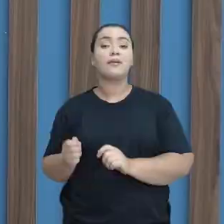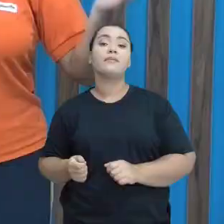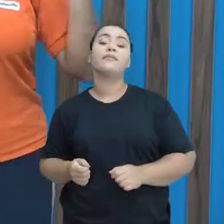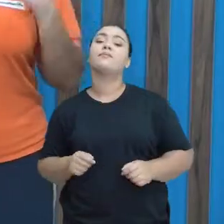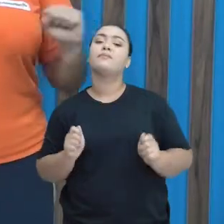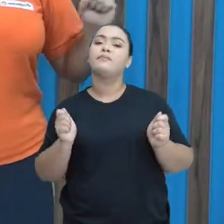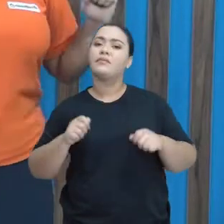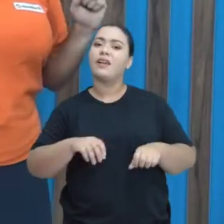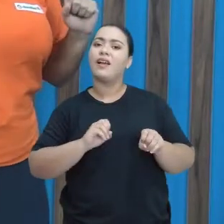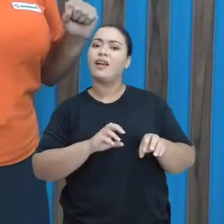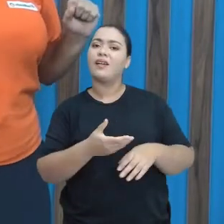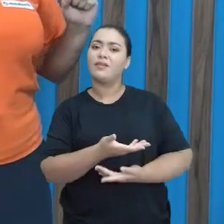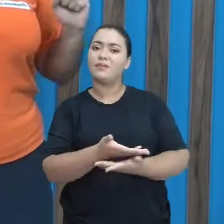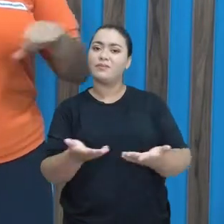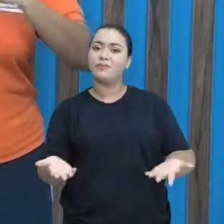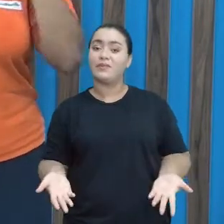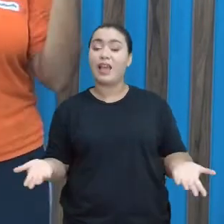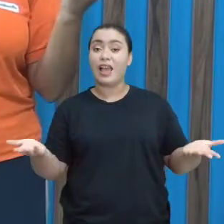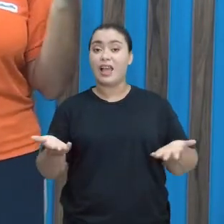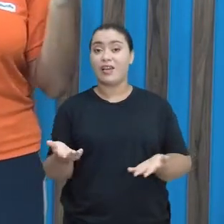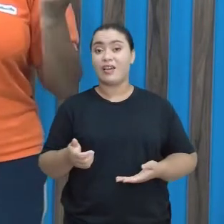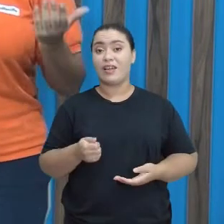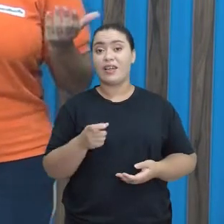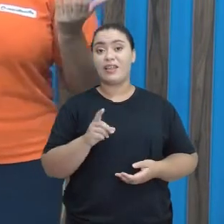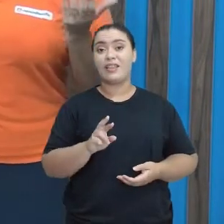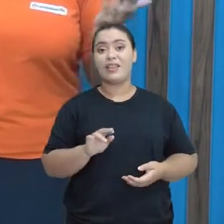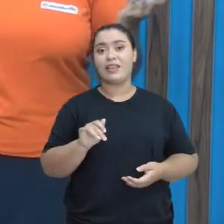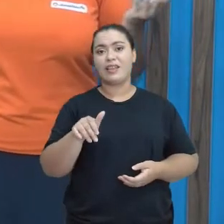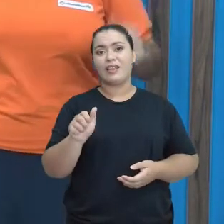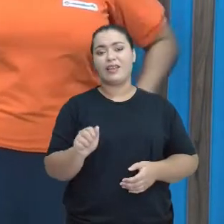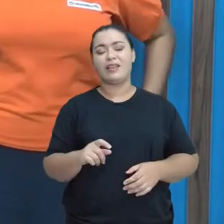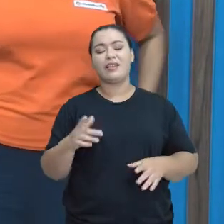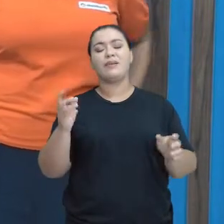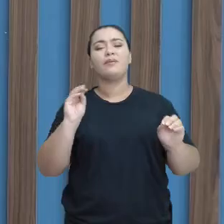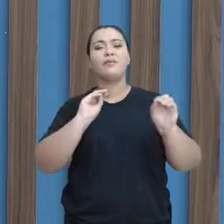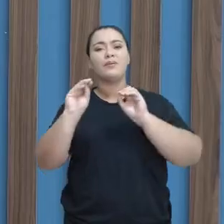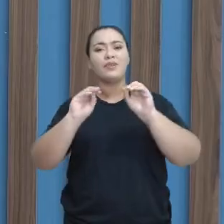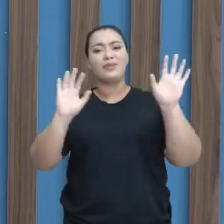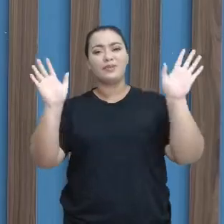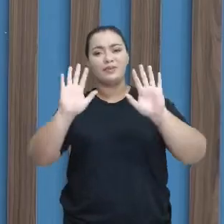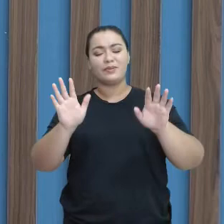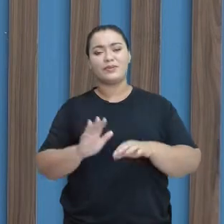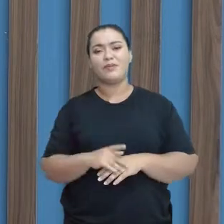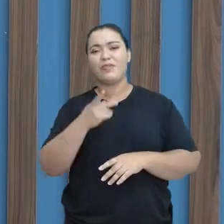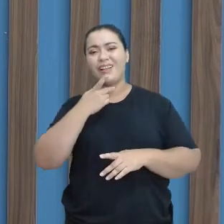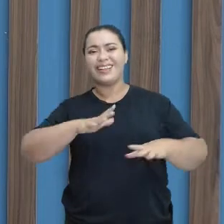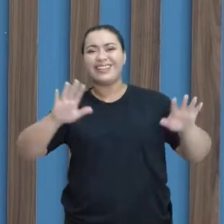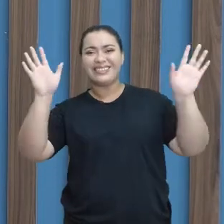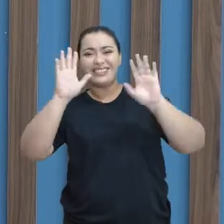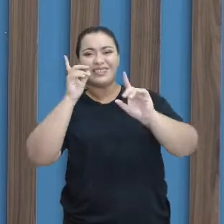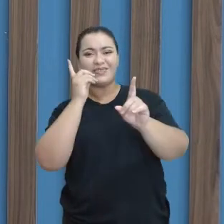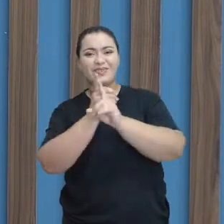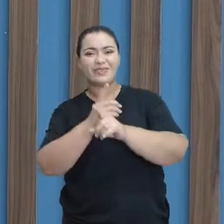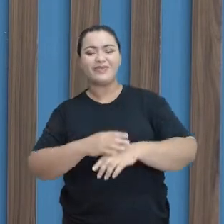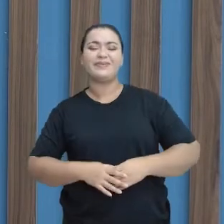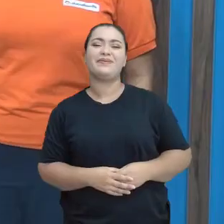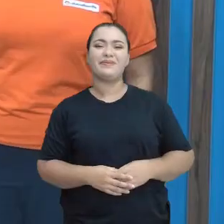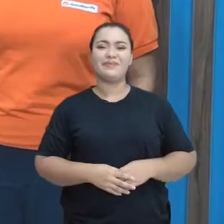vocês. Vou passar para a professora Adriana e já deixo aqui um beijo e até a próxima. Até a próxima,